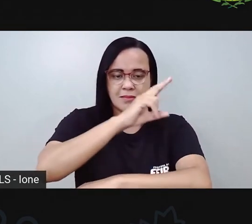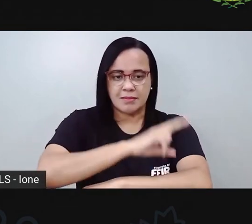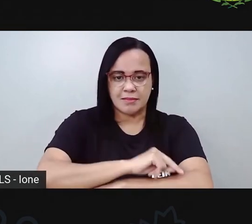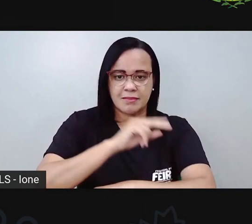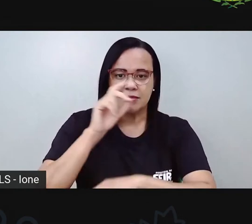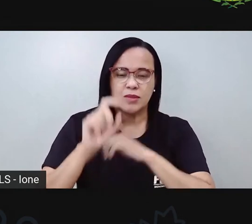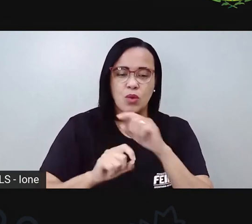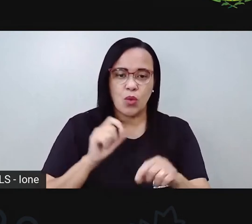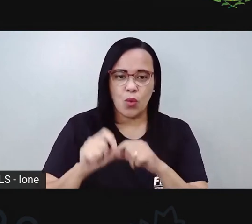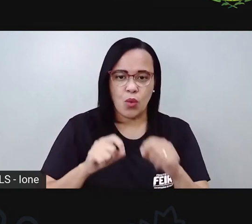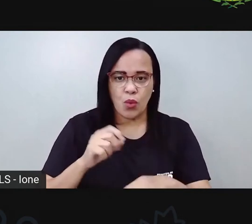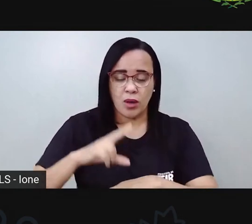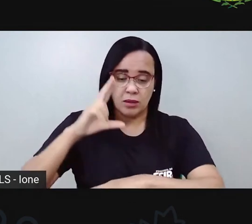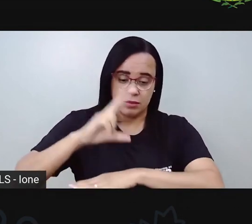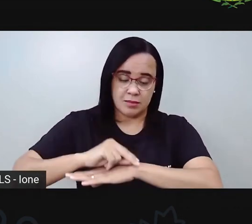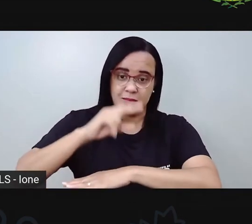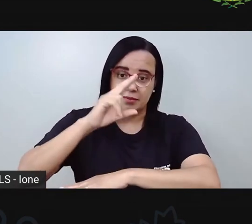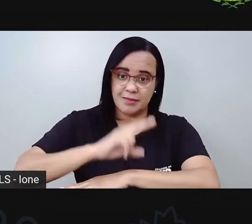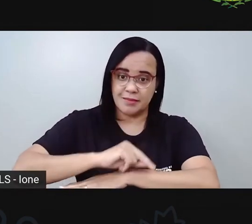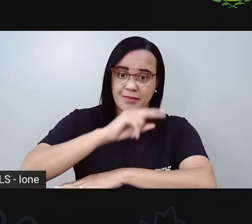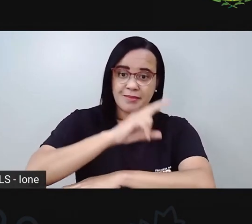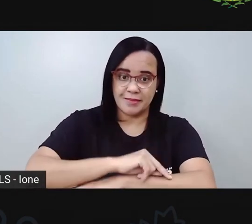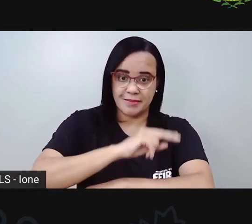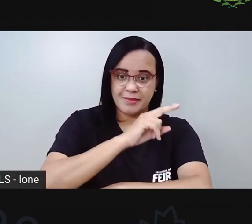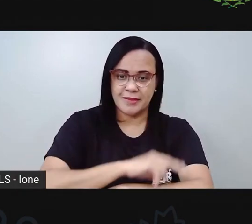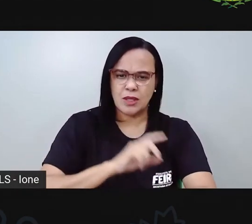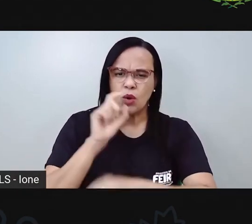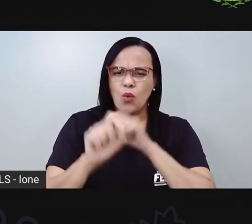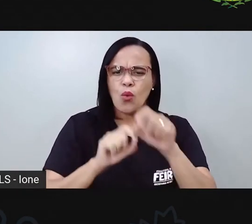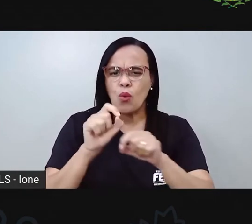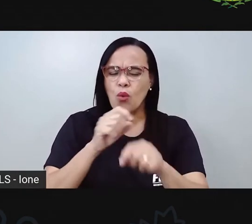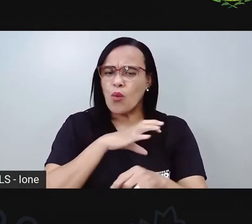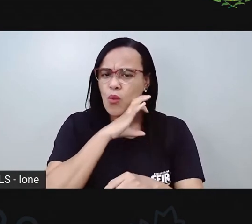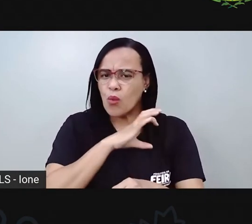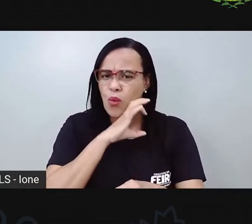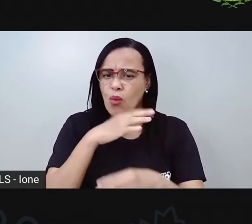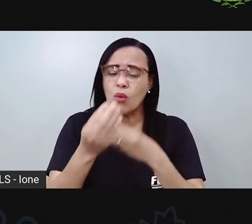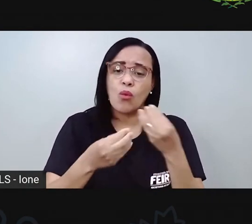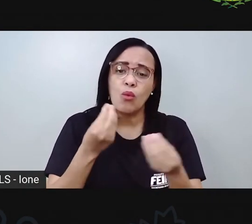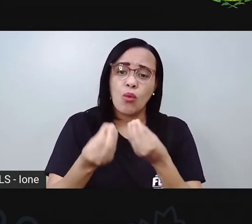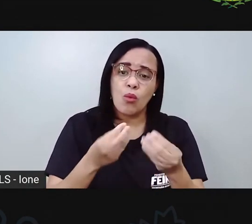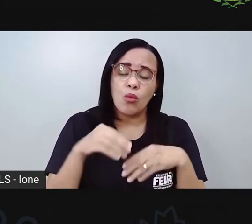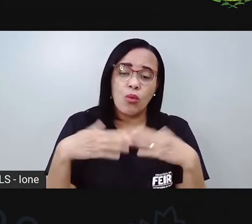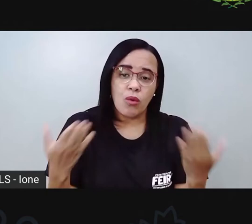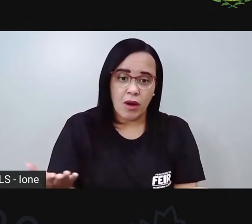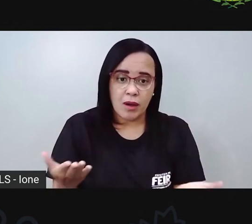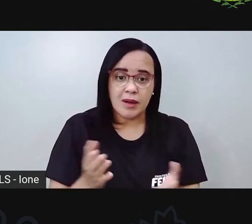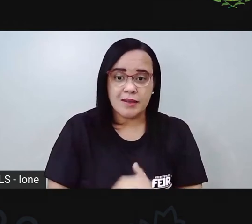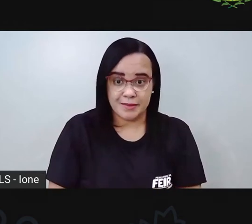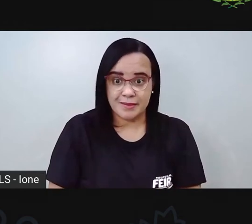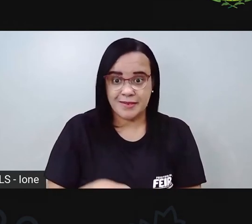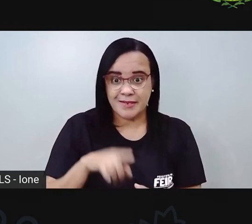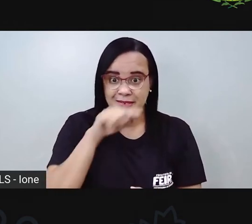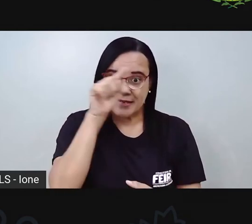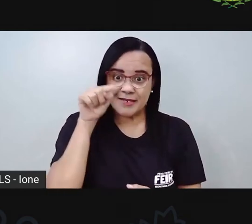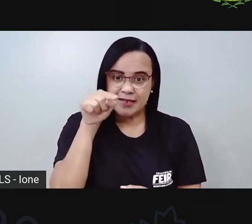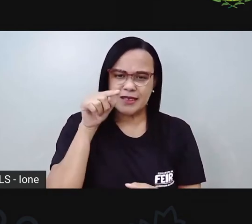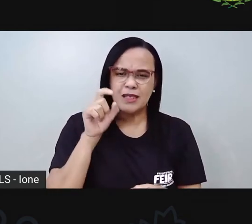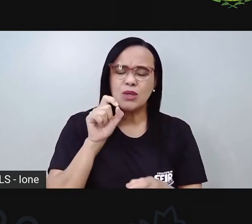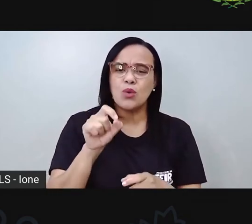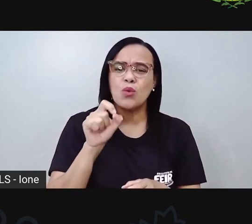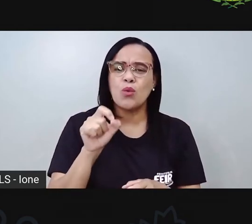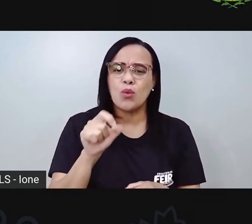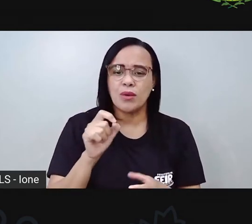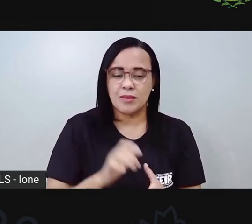pulando põe põe foi que bichinho que é quem vai adivinhar quem vai adivinhar